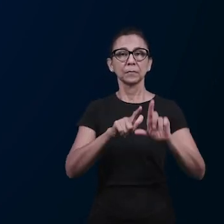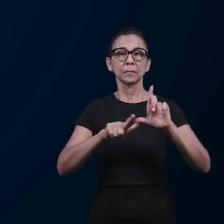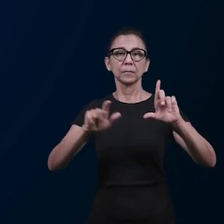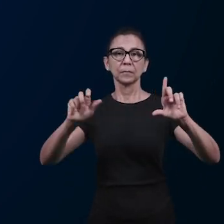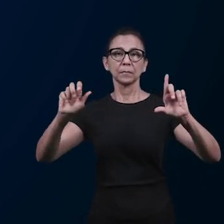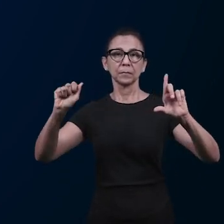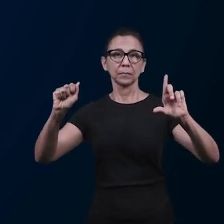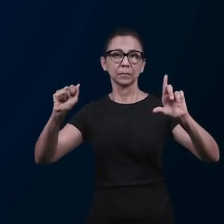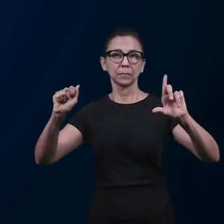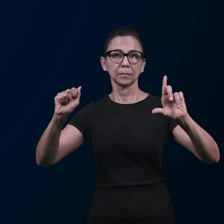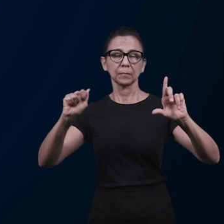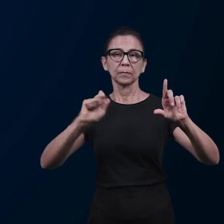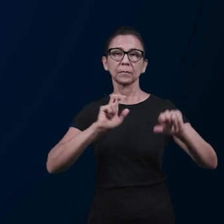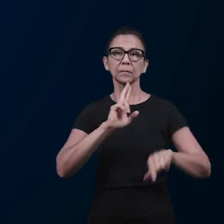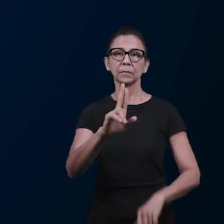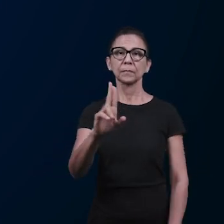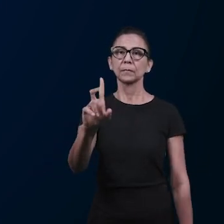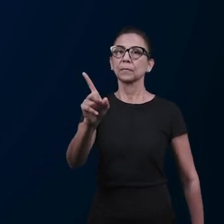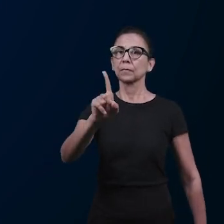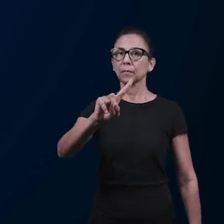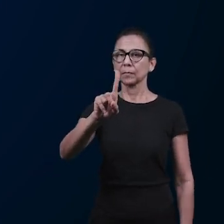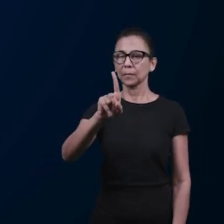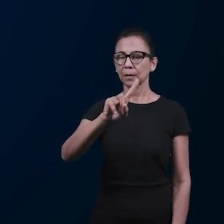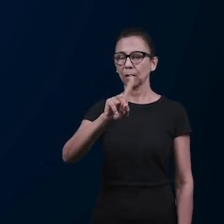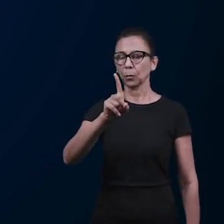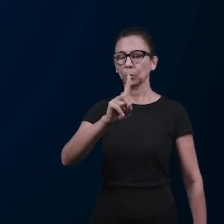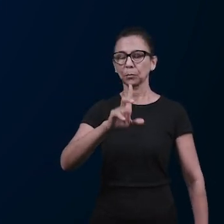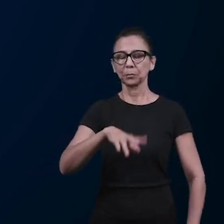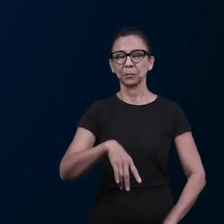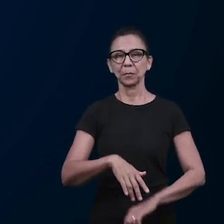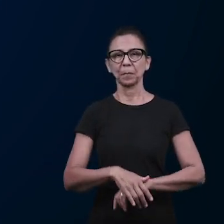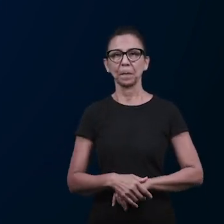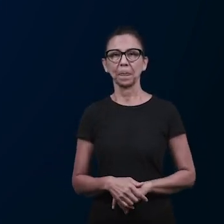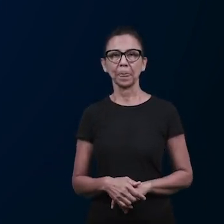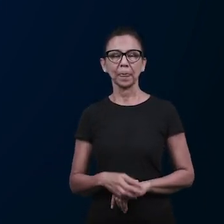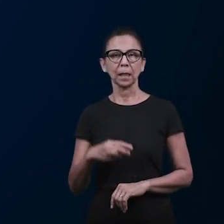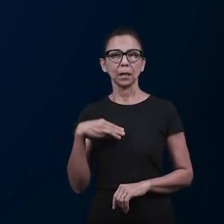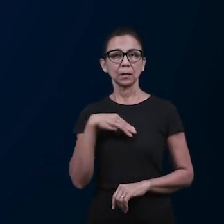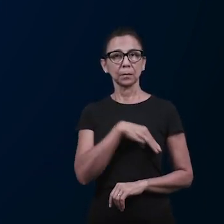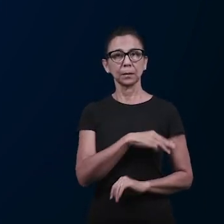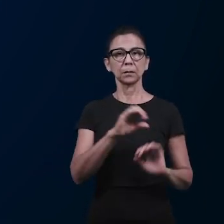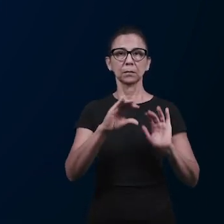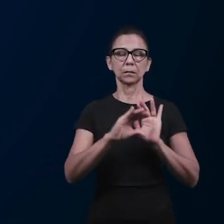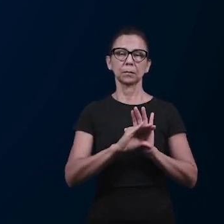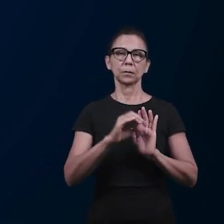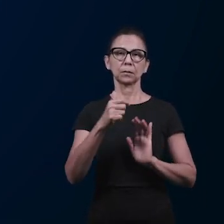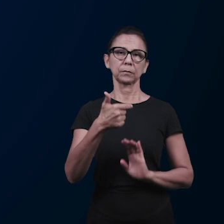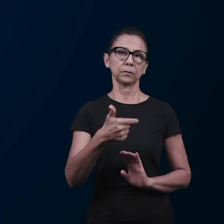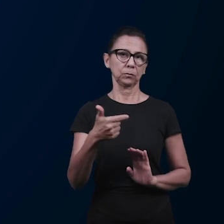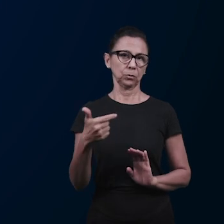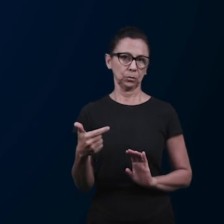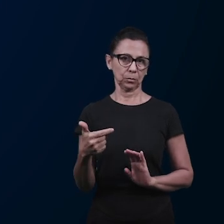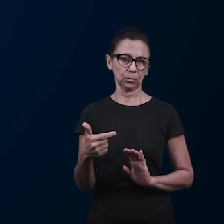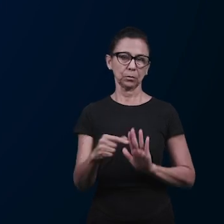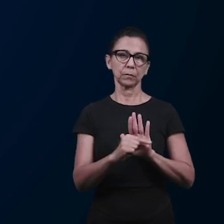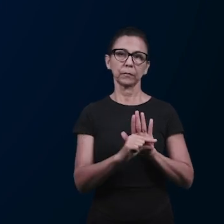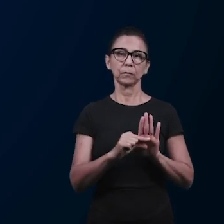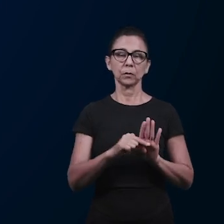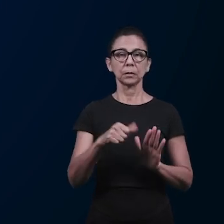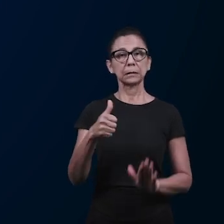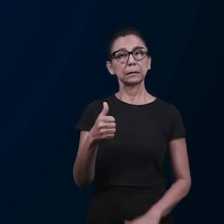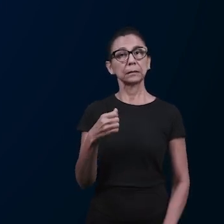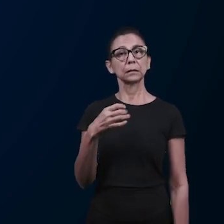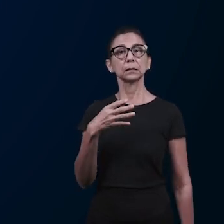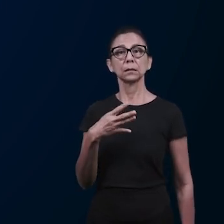A resposta é não. Nós encontramos a resposta no Evangelho de Mateus, capítulo 22,